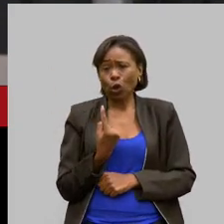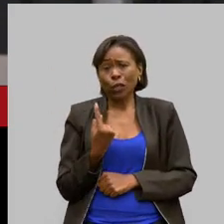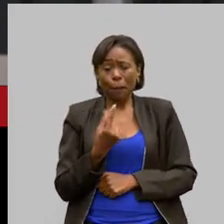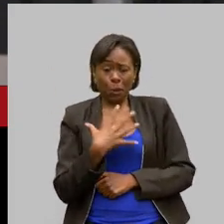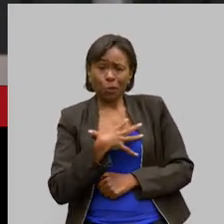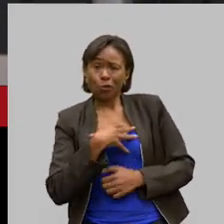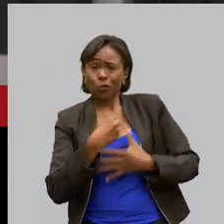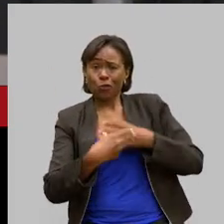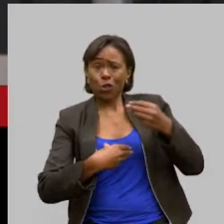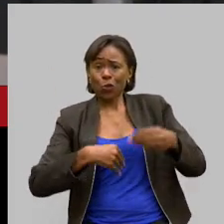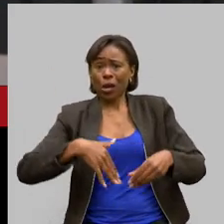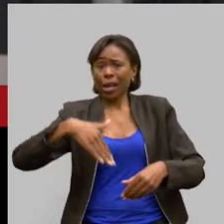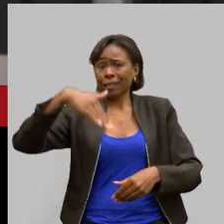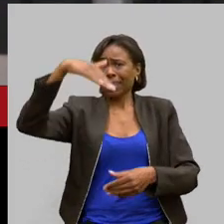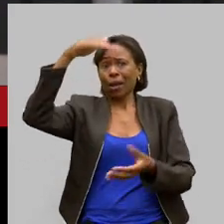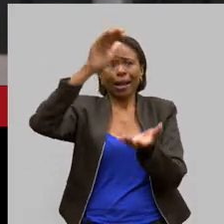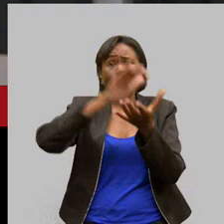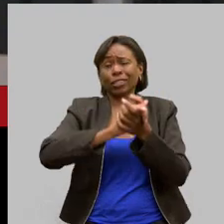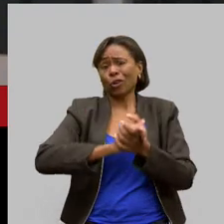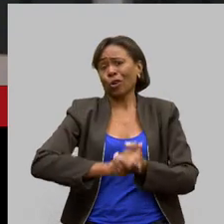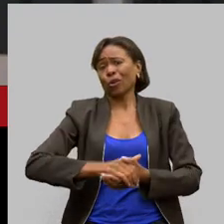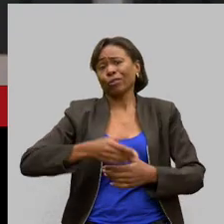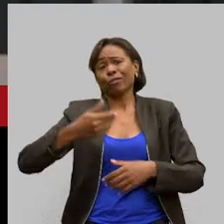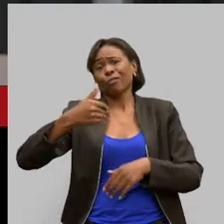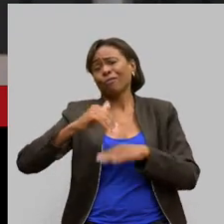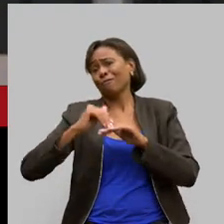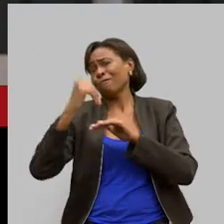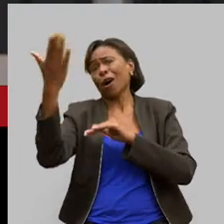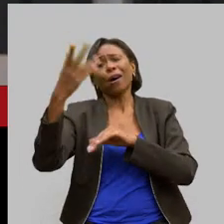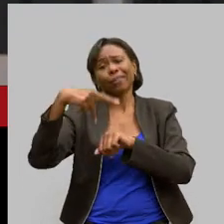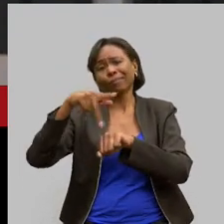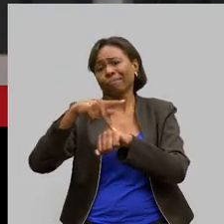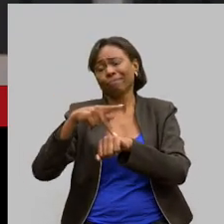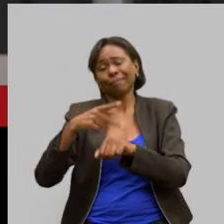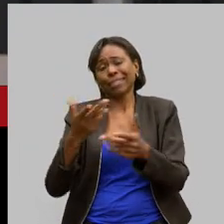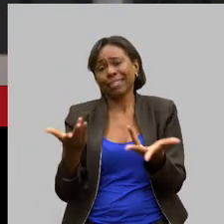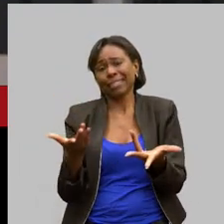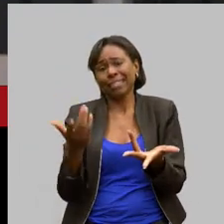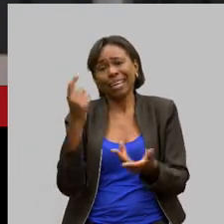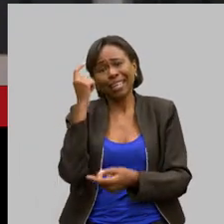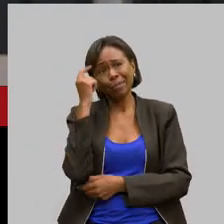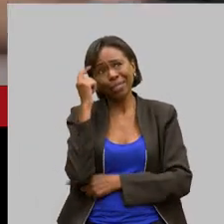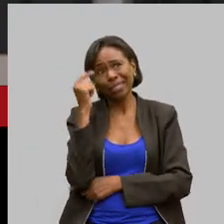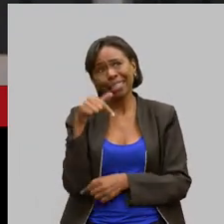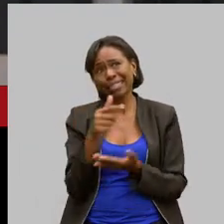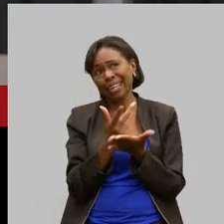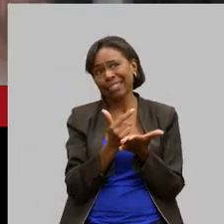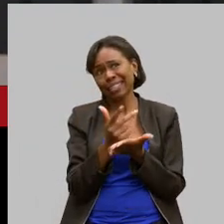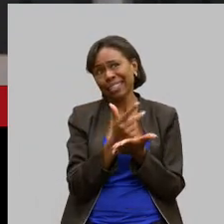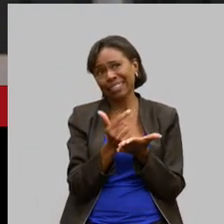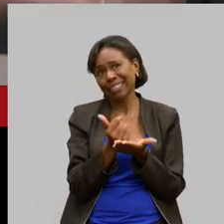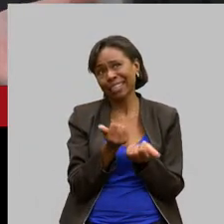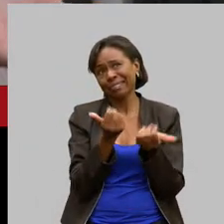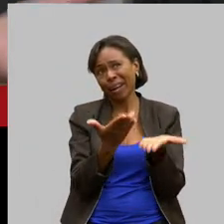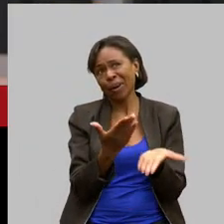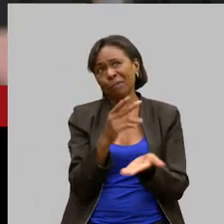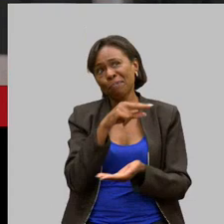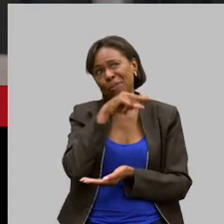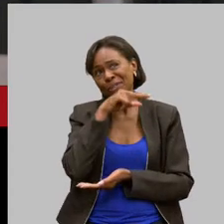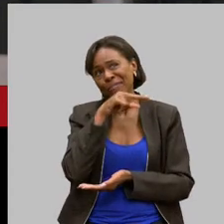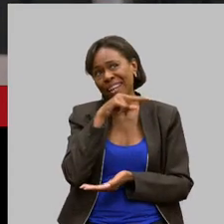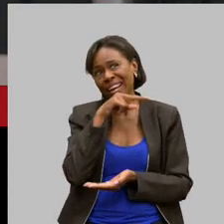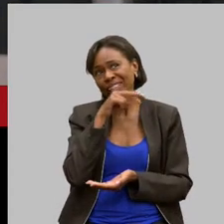Brasil eu falei assim essa obra é pros meus netos Então vai ter que ser pro mundo então